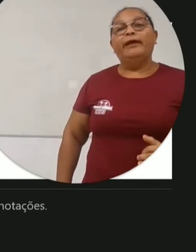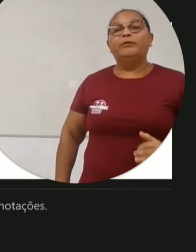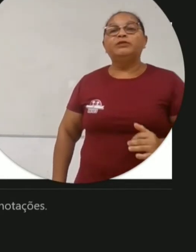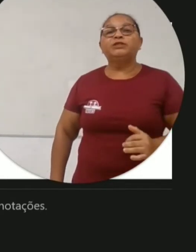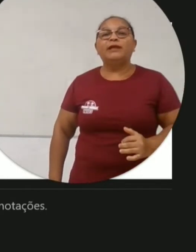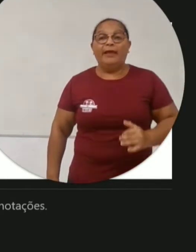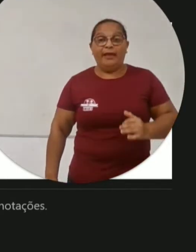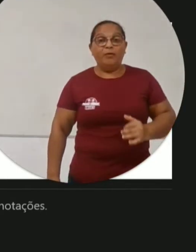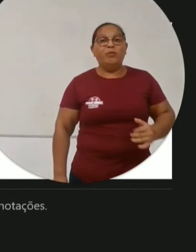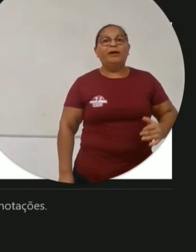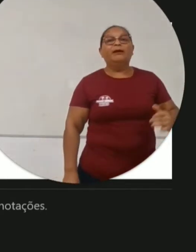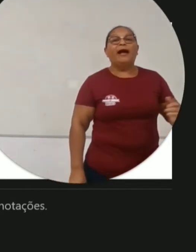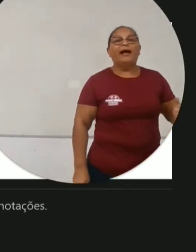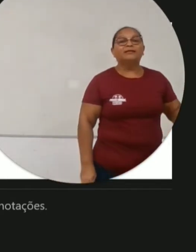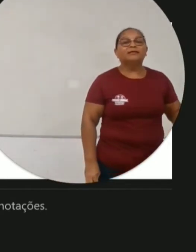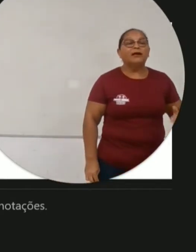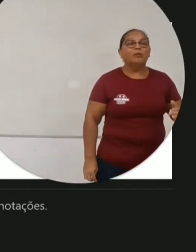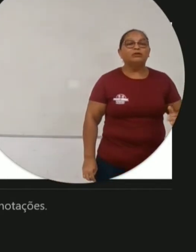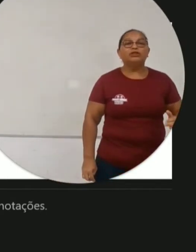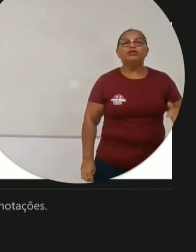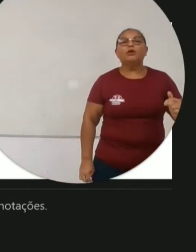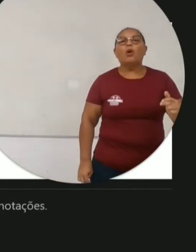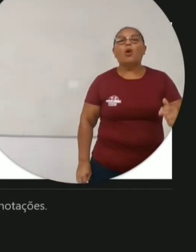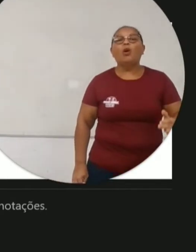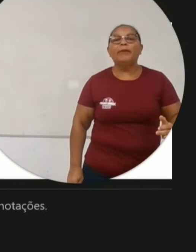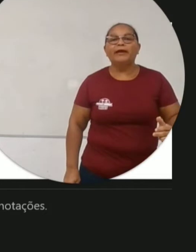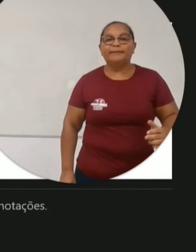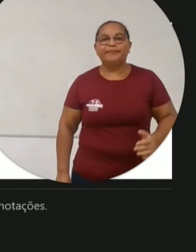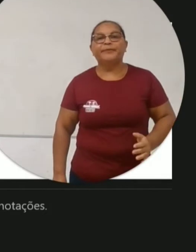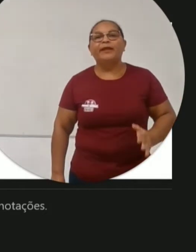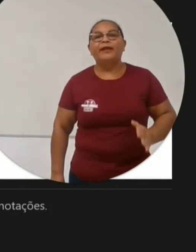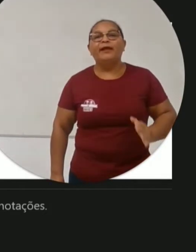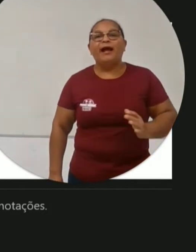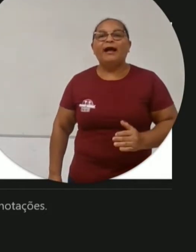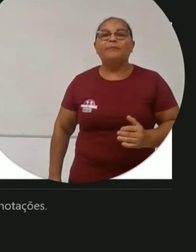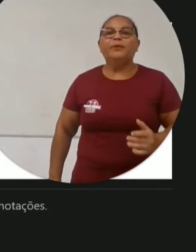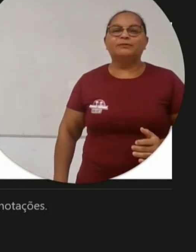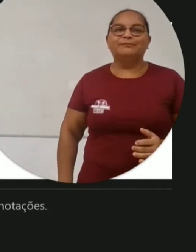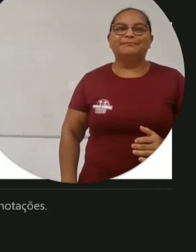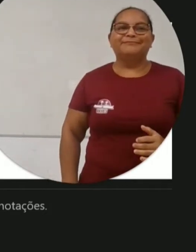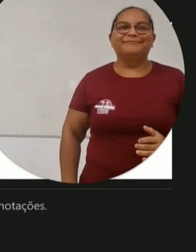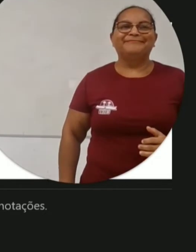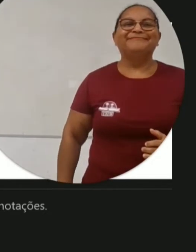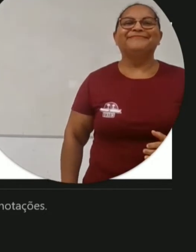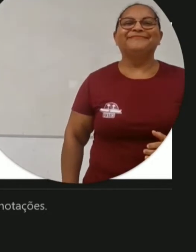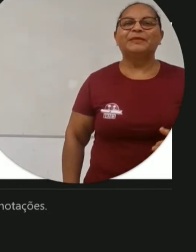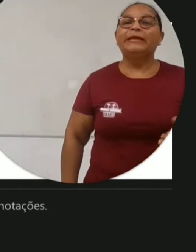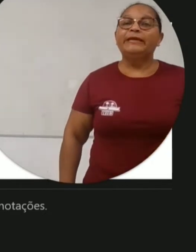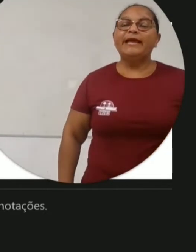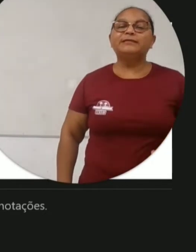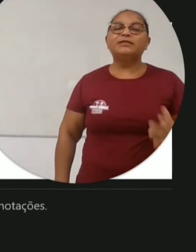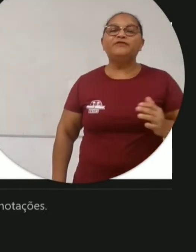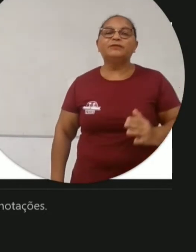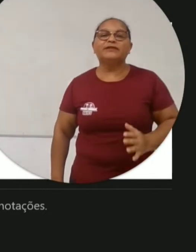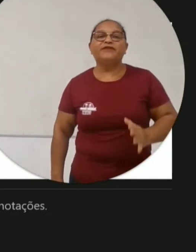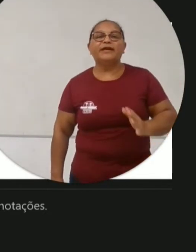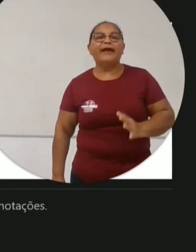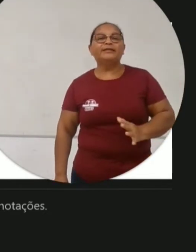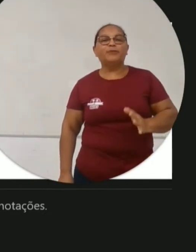É uma ação de comer. A E assim você